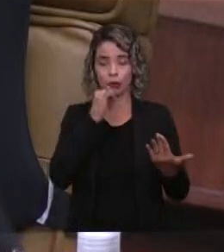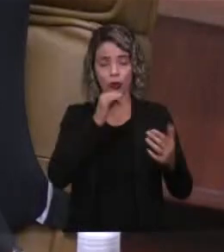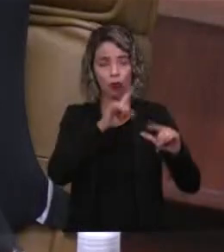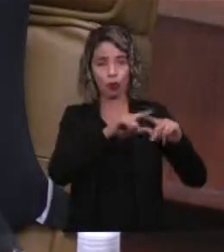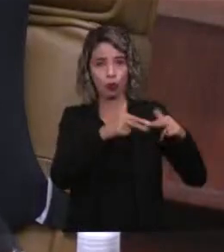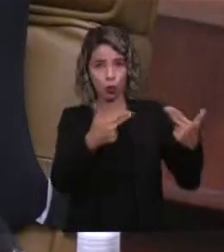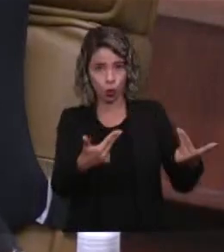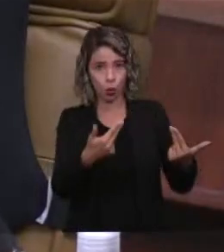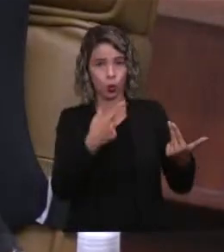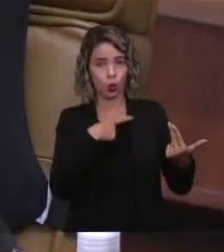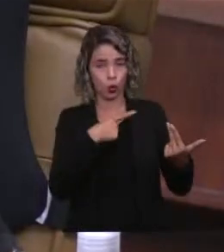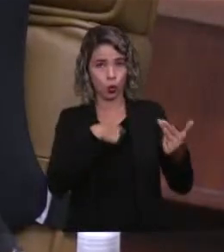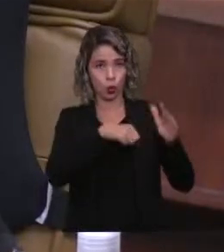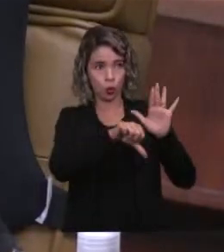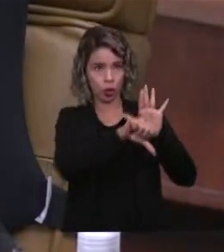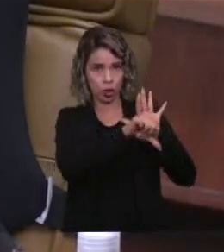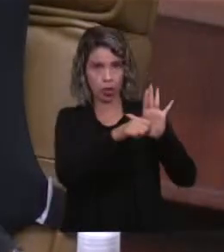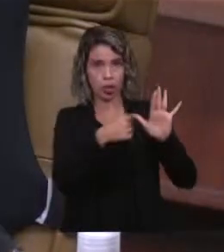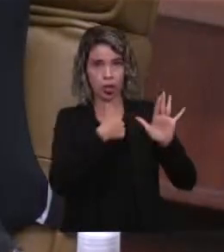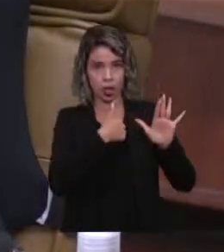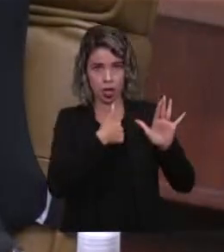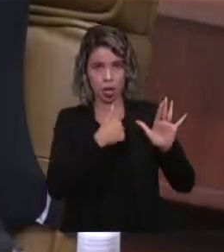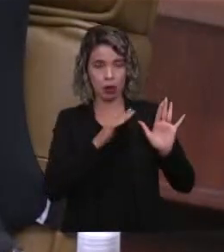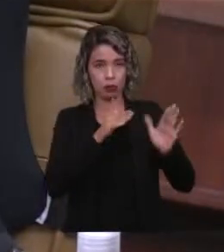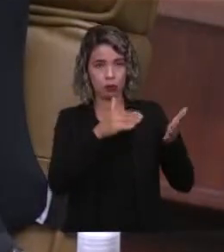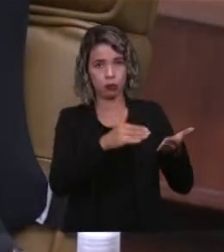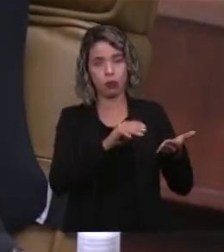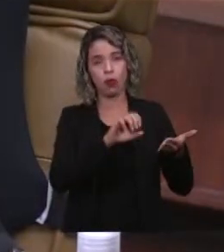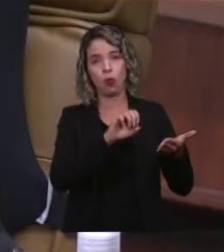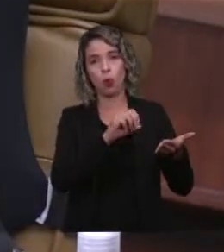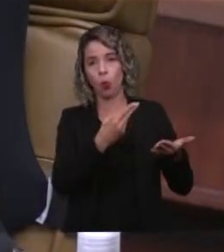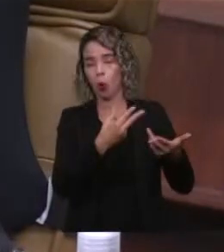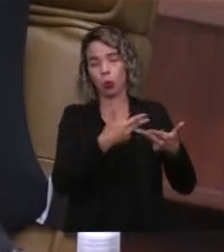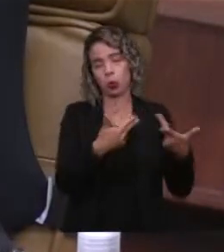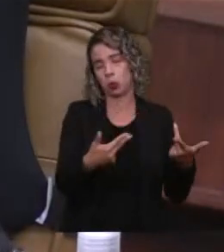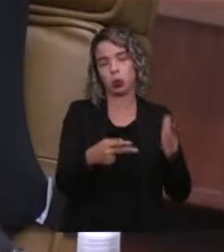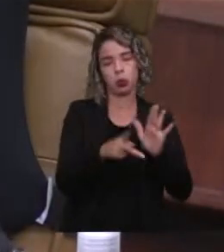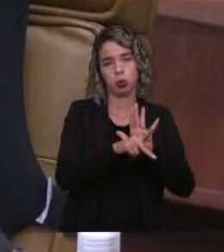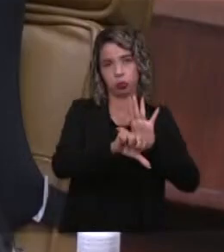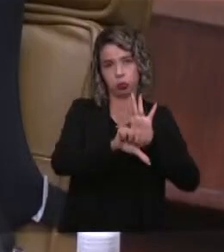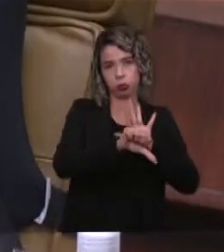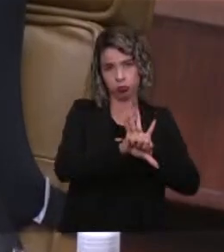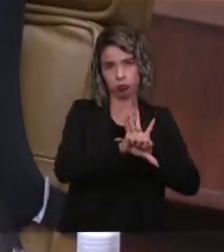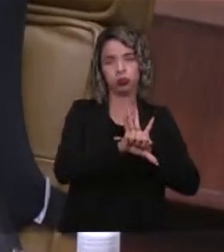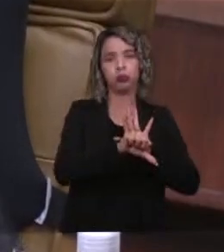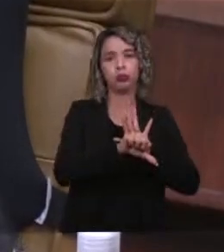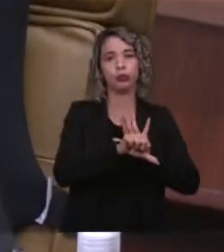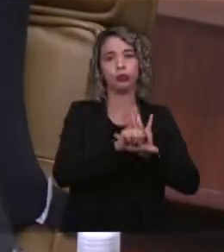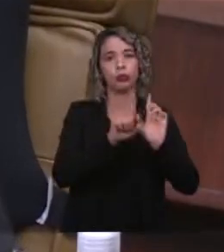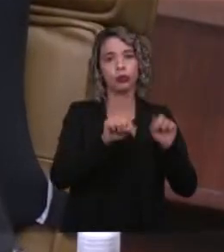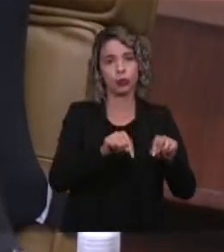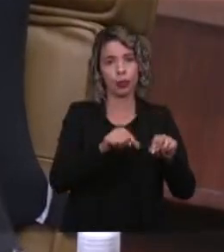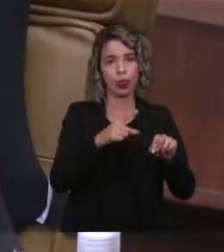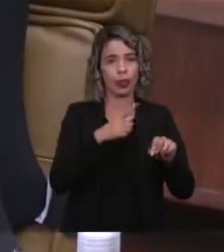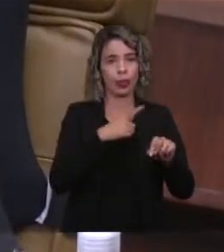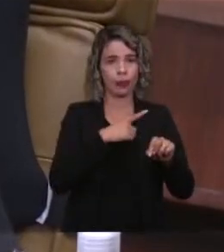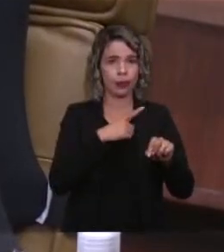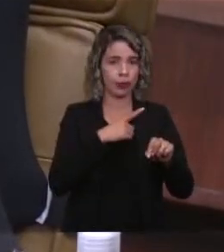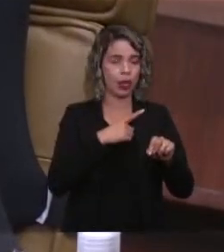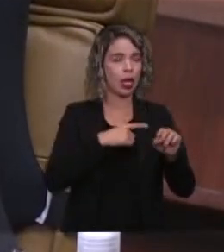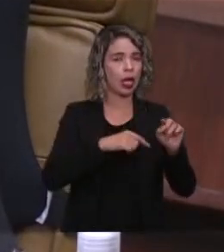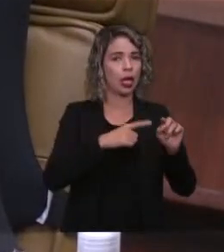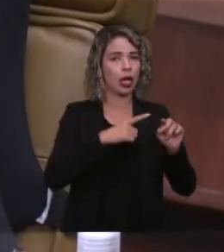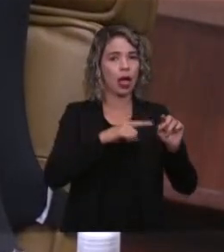ilícito ou enriquecimento ilícito. O Código Penal, as normas penais, normalmente falam em produto. A lei de improbidade fala